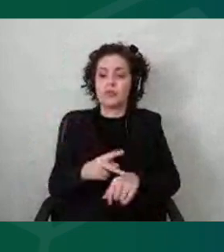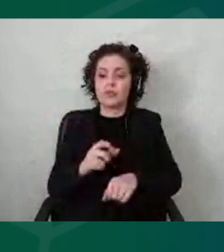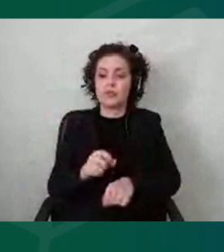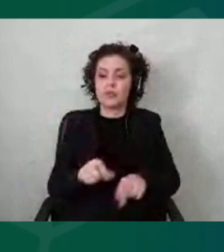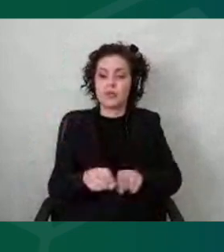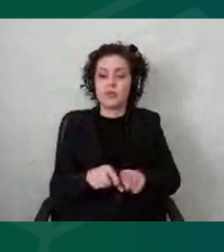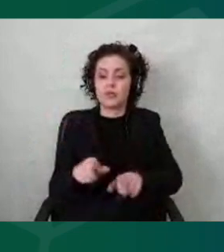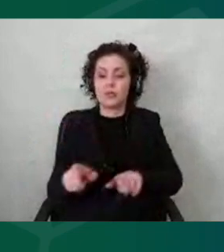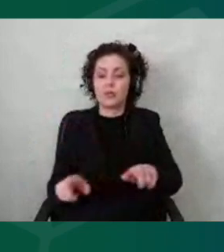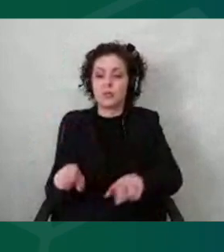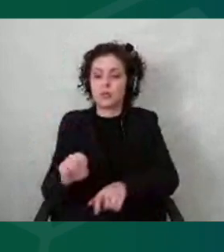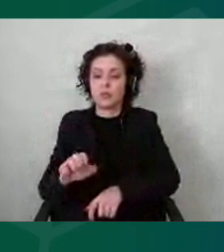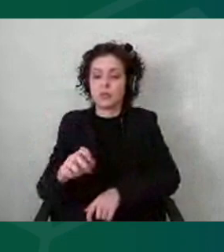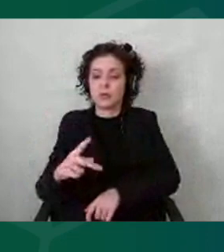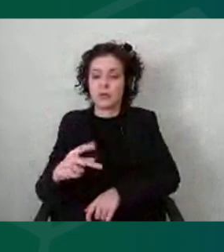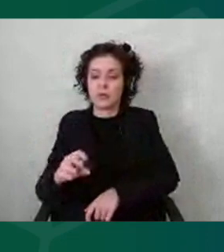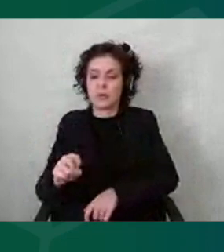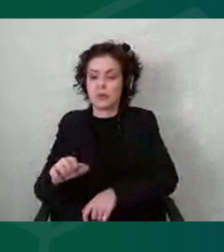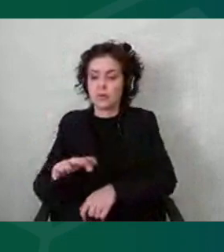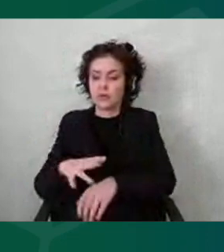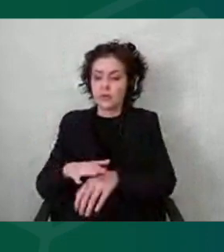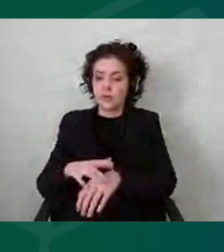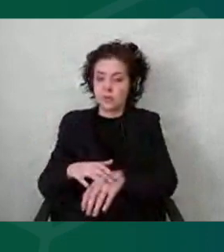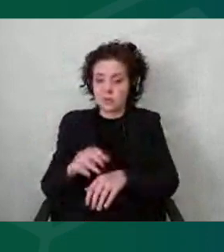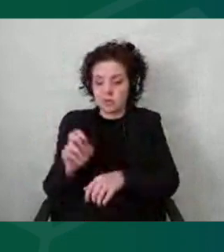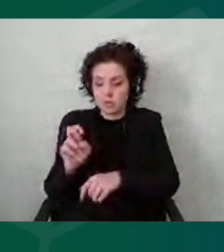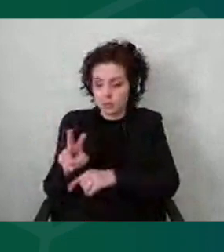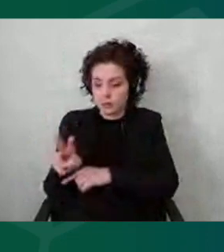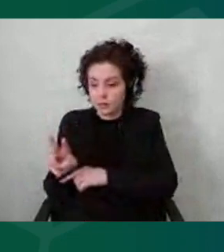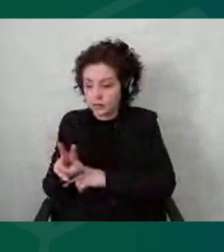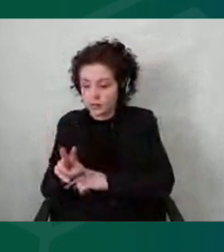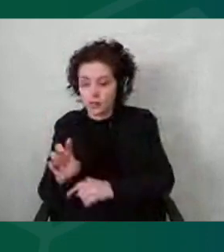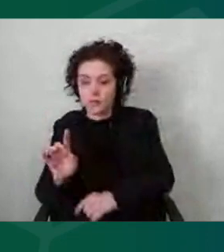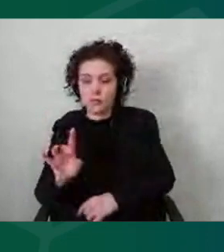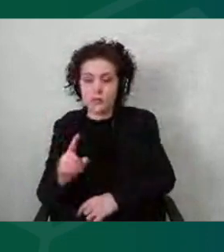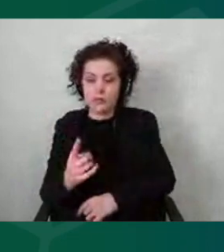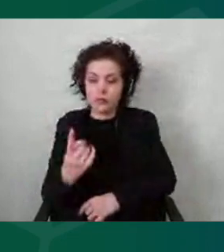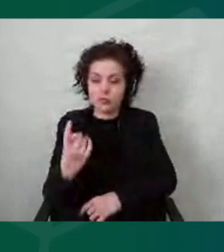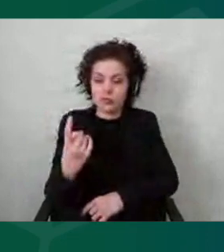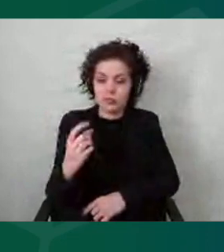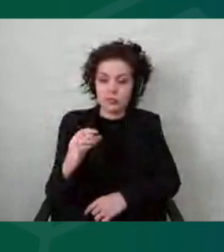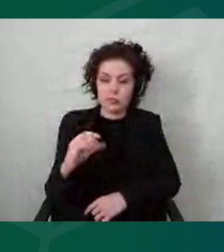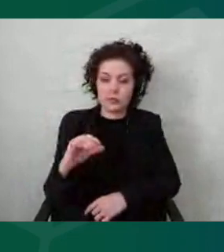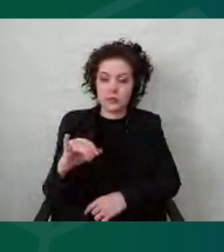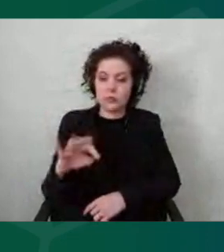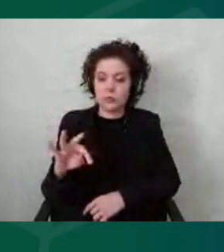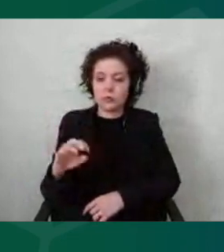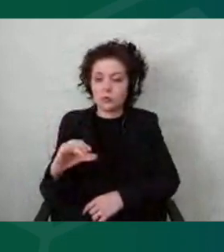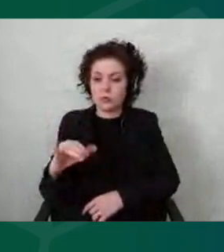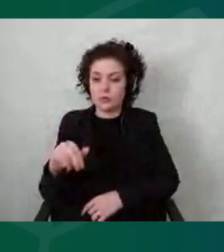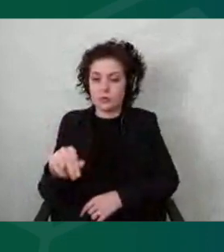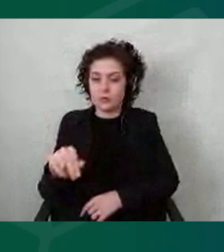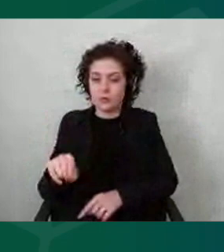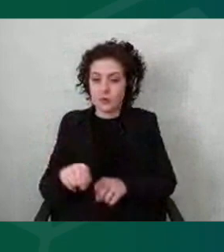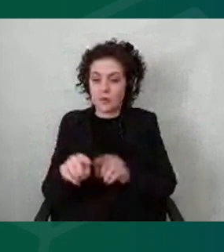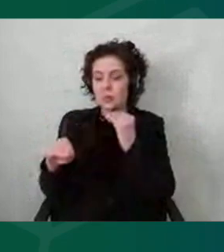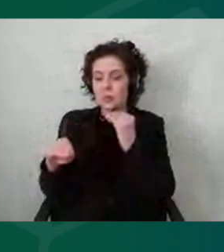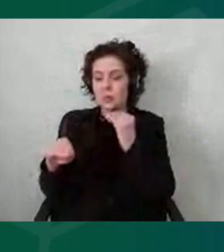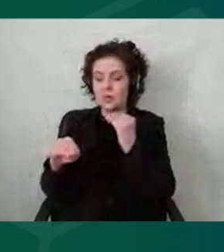que você consegue não olhar apenas uma citocina, mas o padrão de resposta que esses